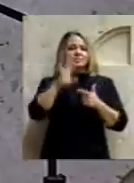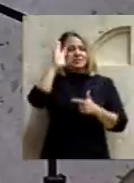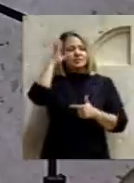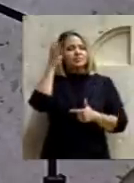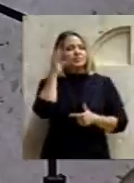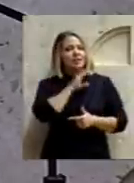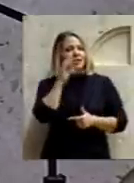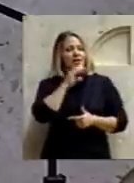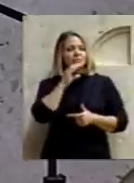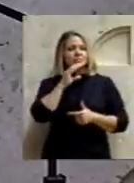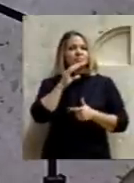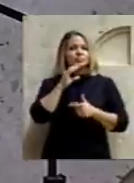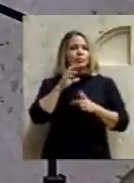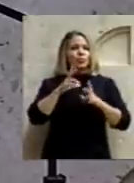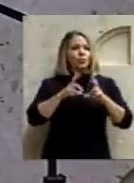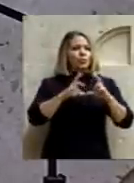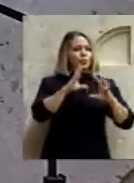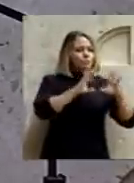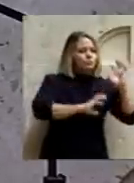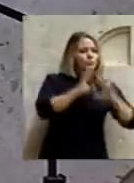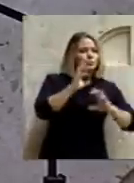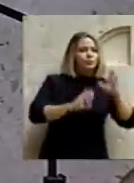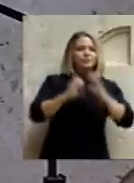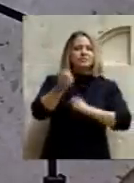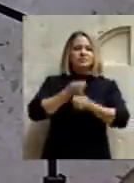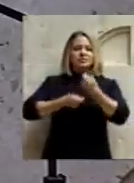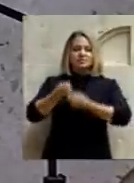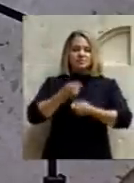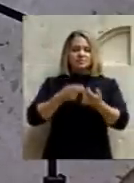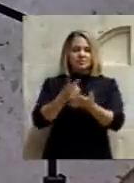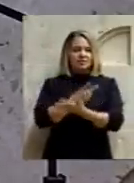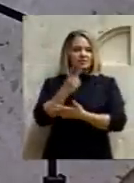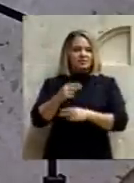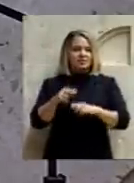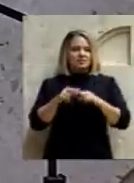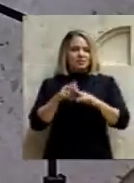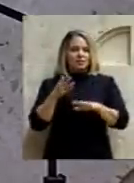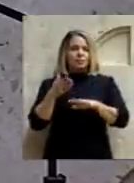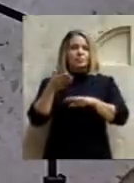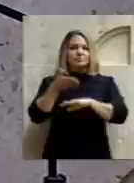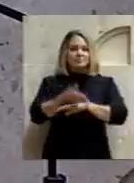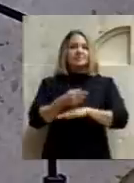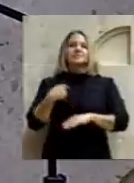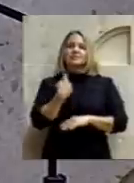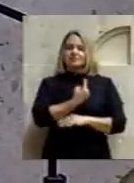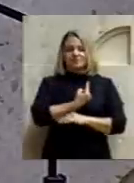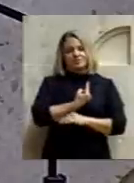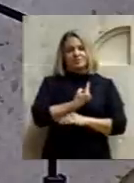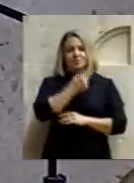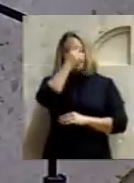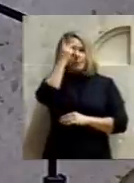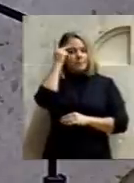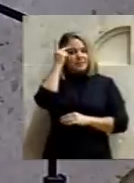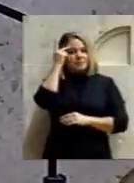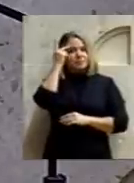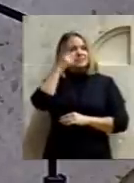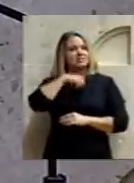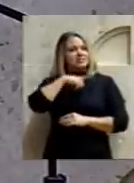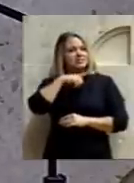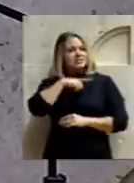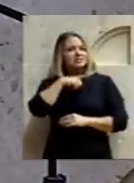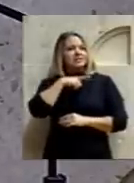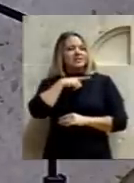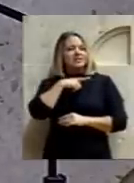dos conflitos de natureza econômica, é o tipo de entrave que nós, pessoas portadoras